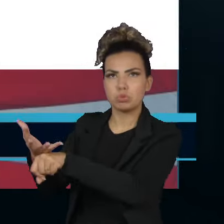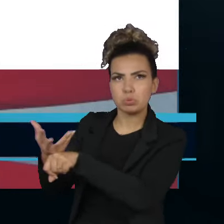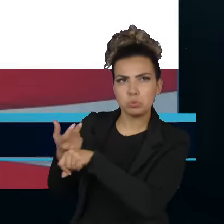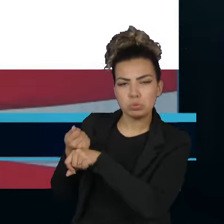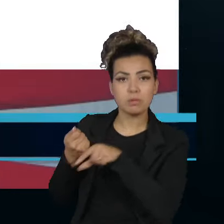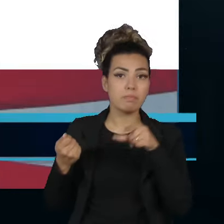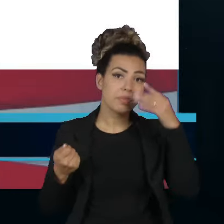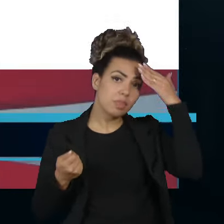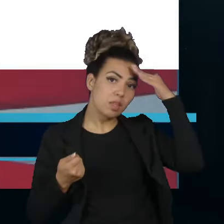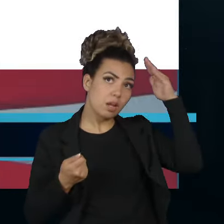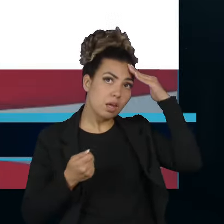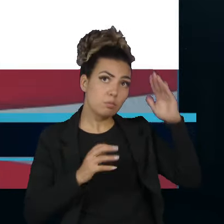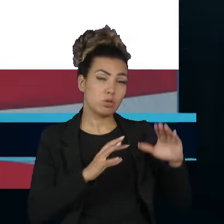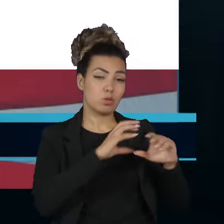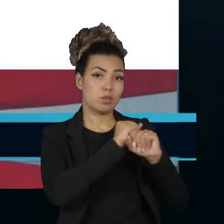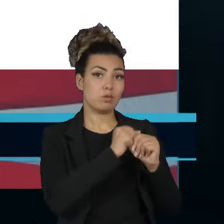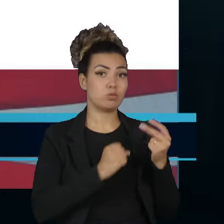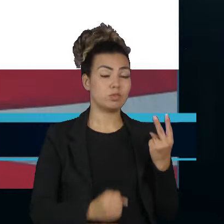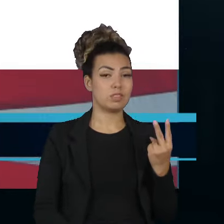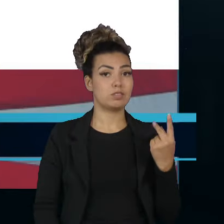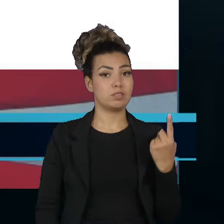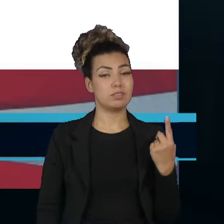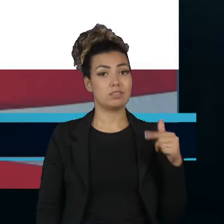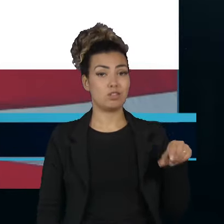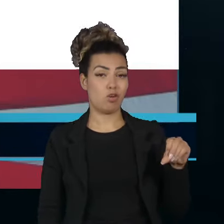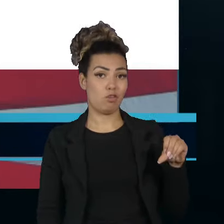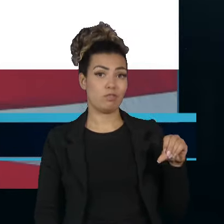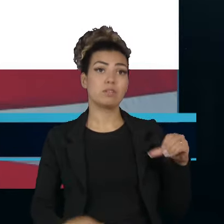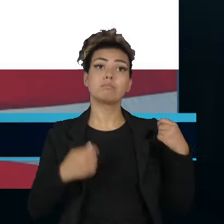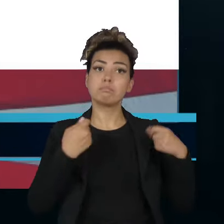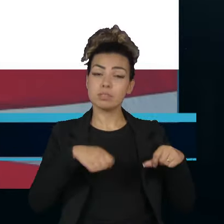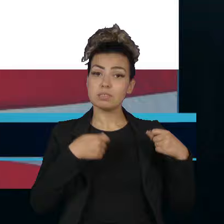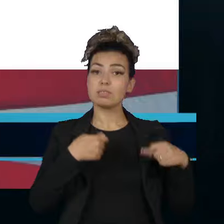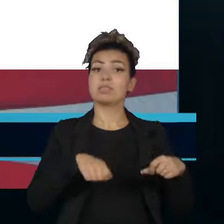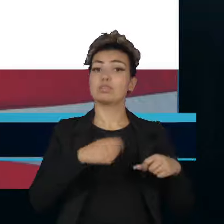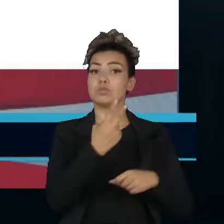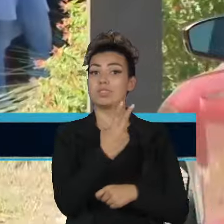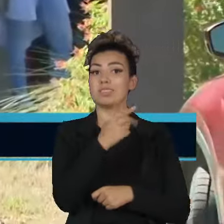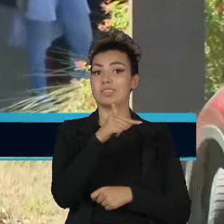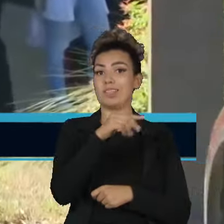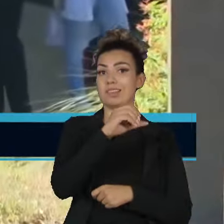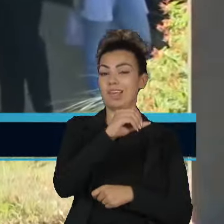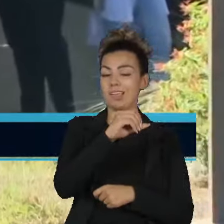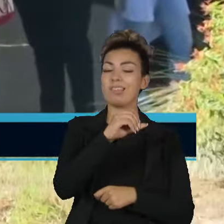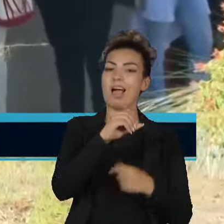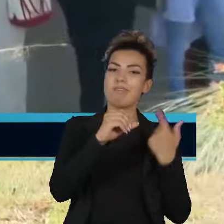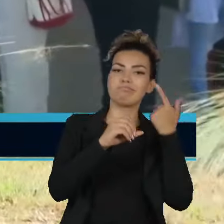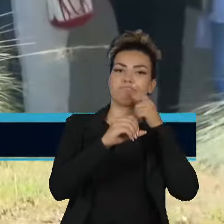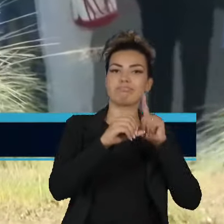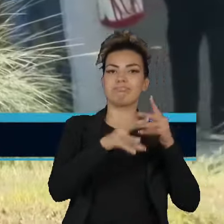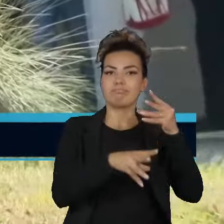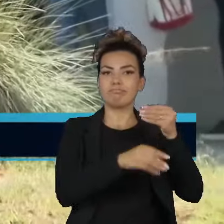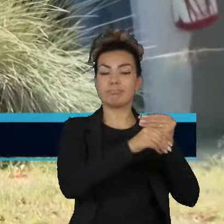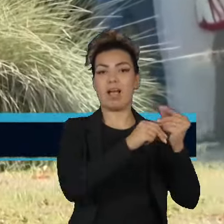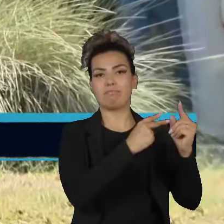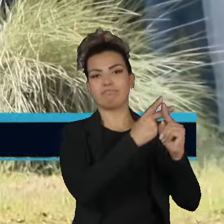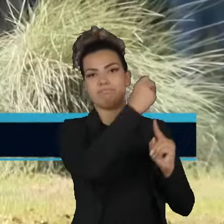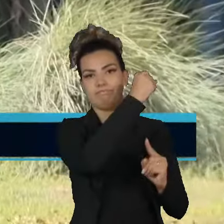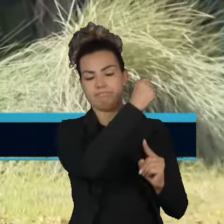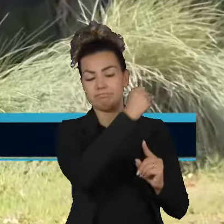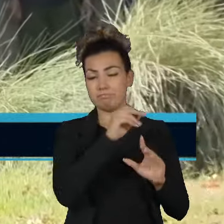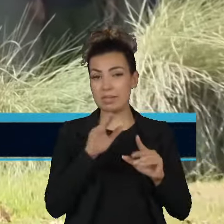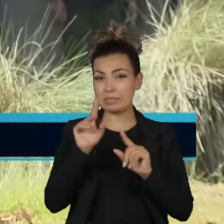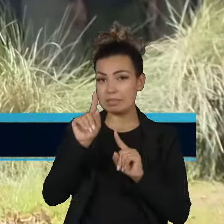preciso alcançar 270 Delegados para vencer no colégio eleitoral em uma disputa tão apertada as